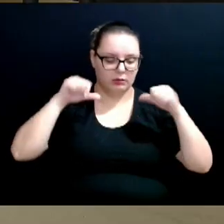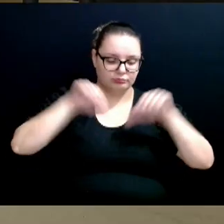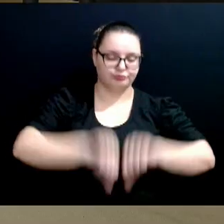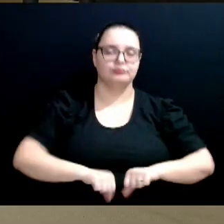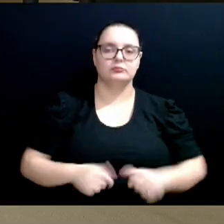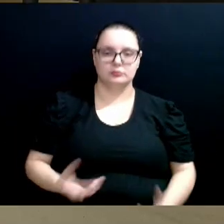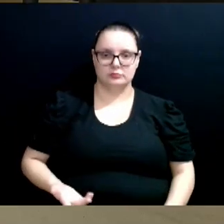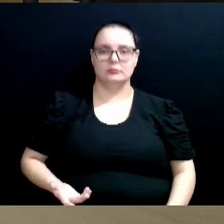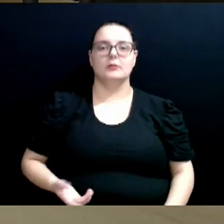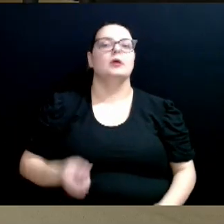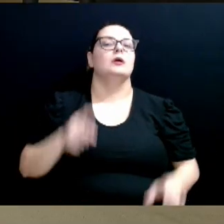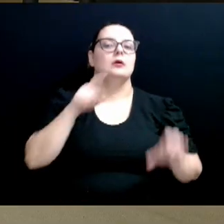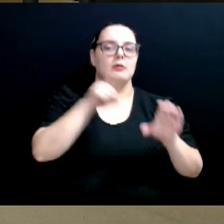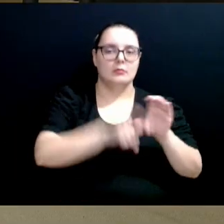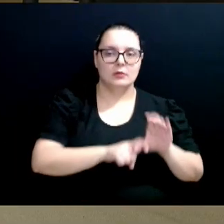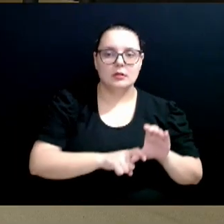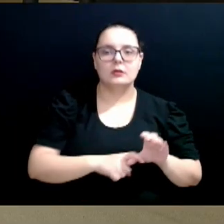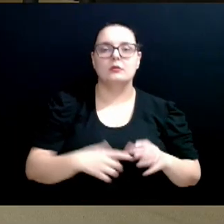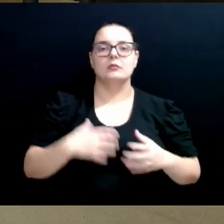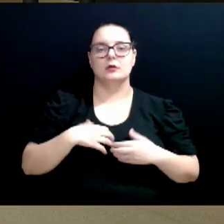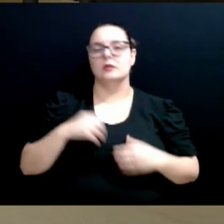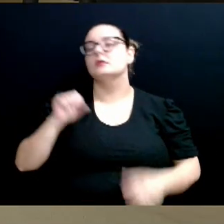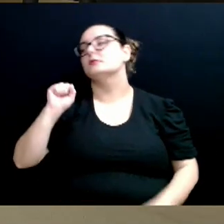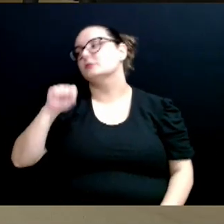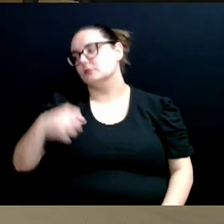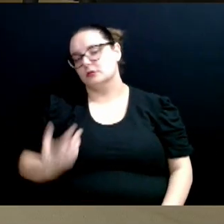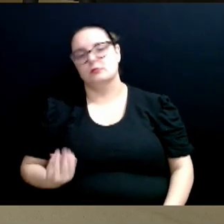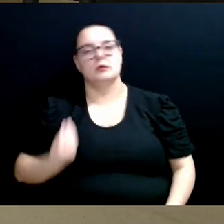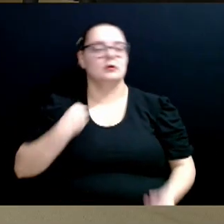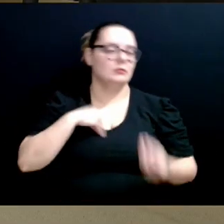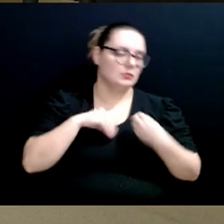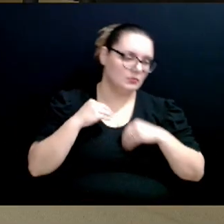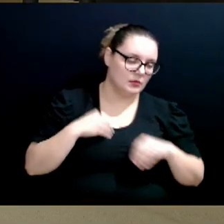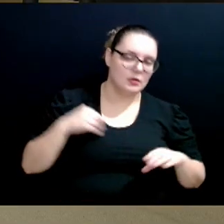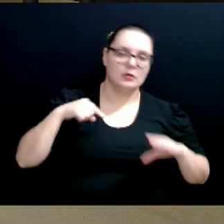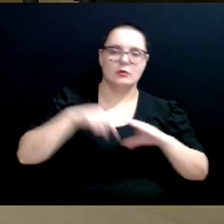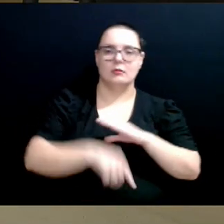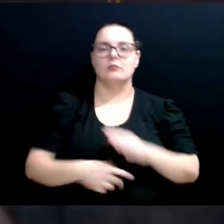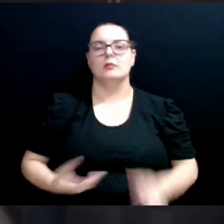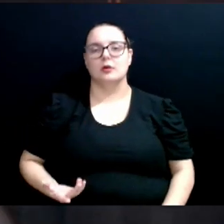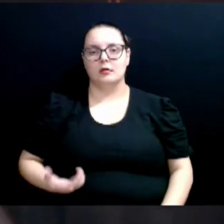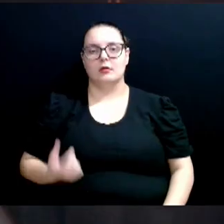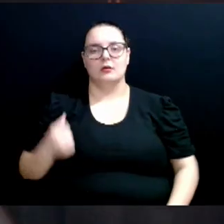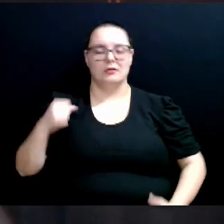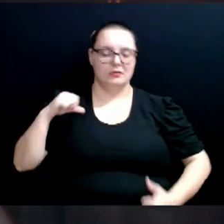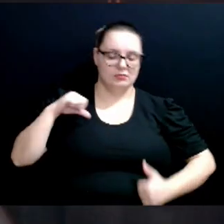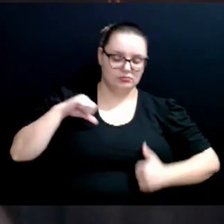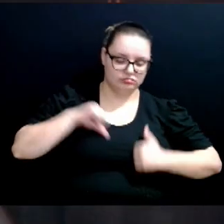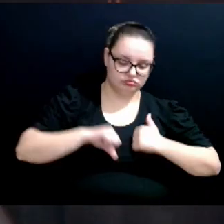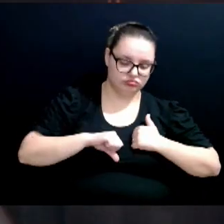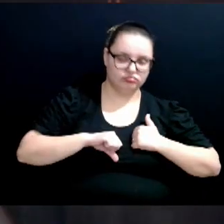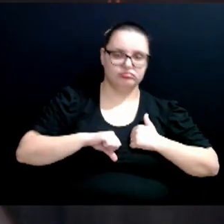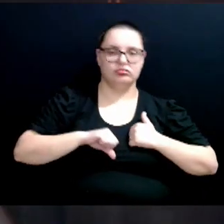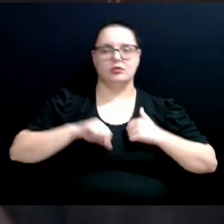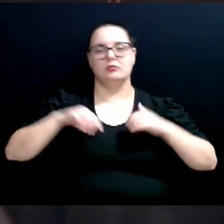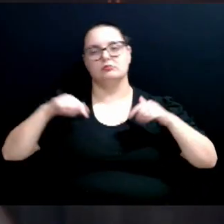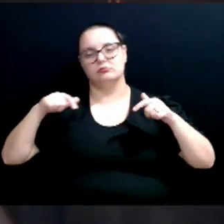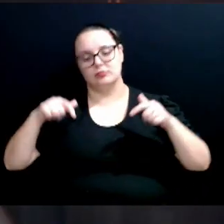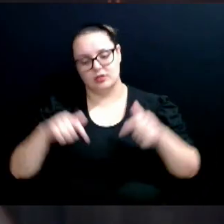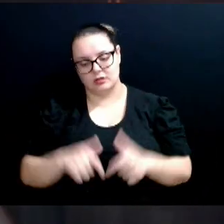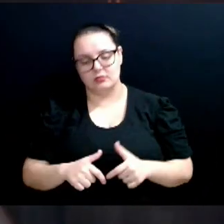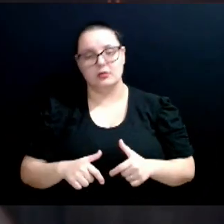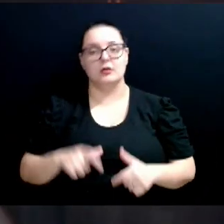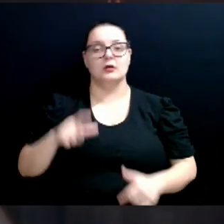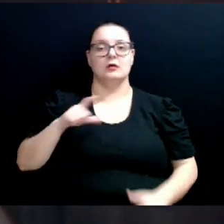dependência emocional. Exatamente, vai ficando mais isso. depressiva, né? Vai ficando já com o humor um pouco mais baixo, e aí ela vai tendo menos